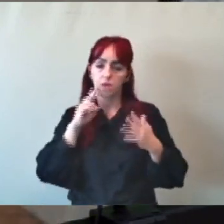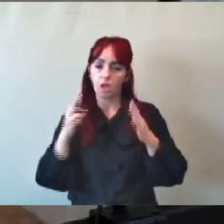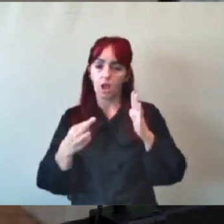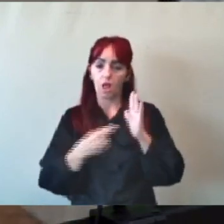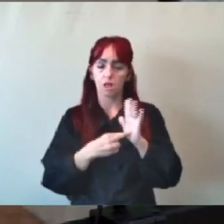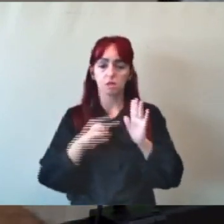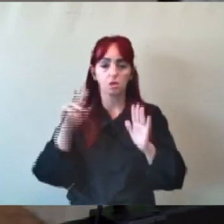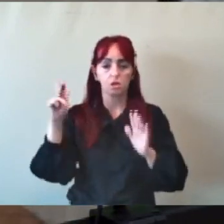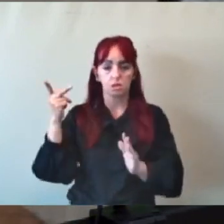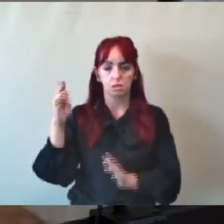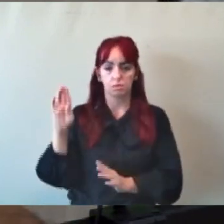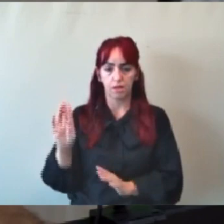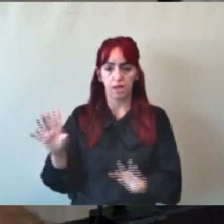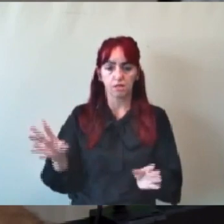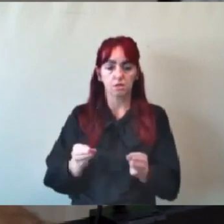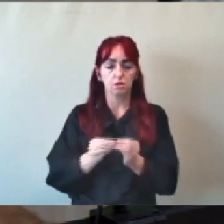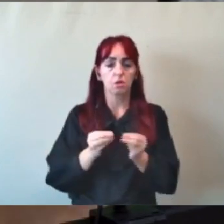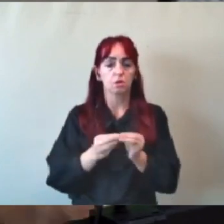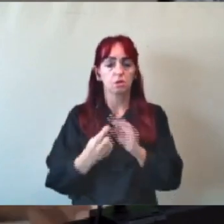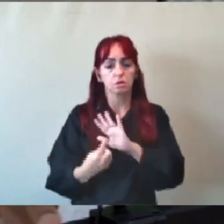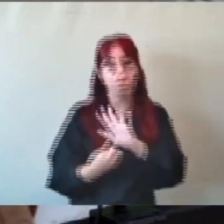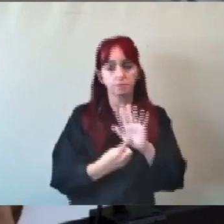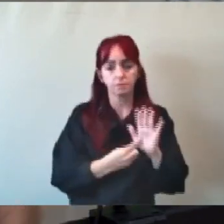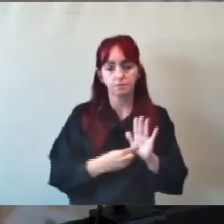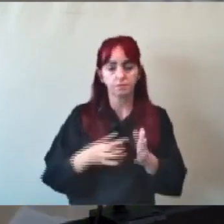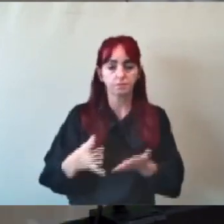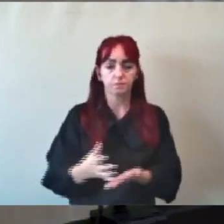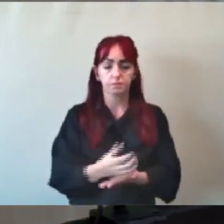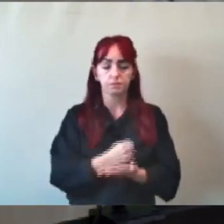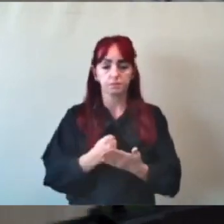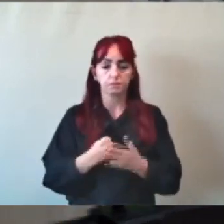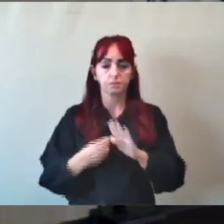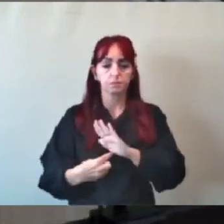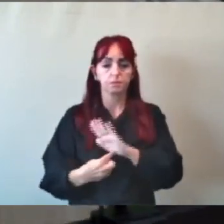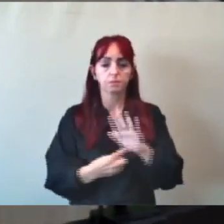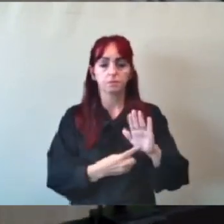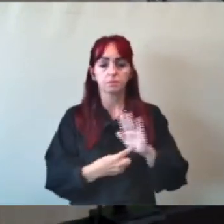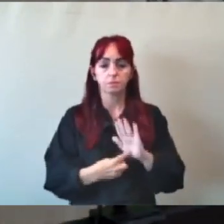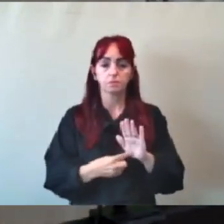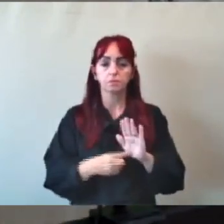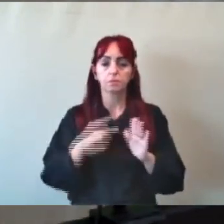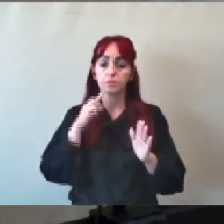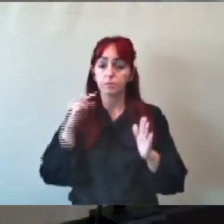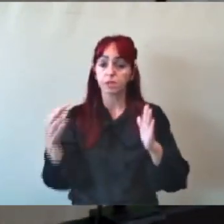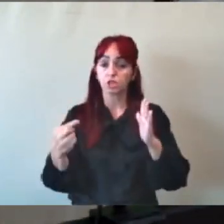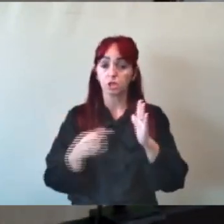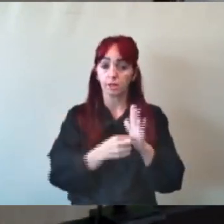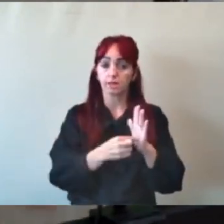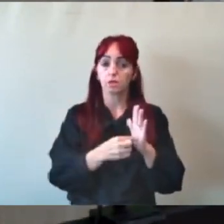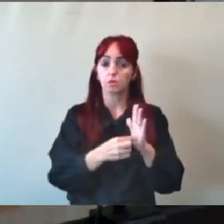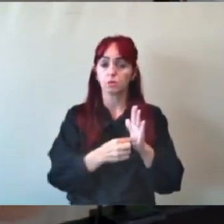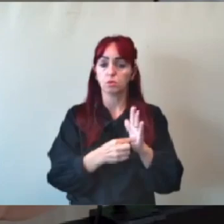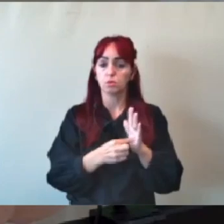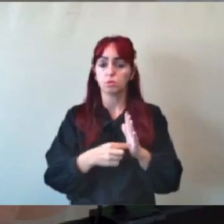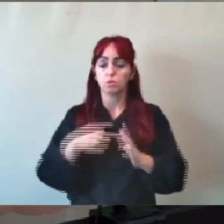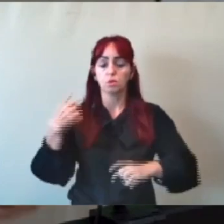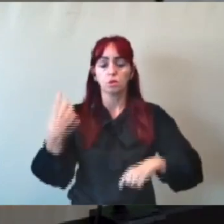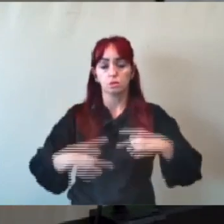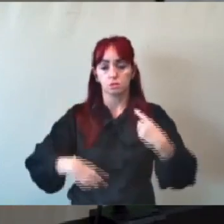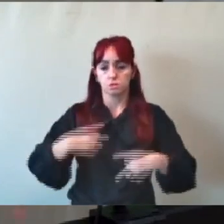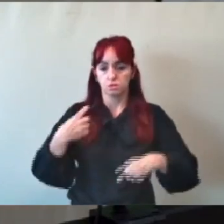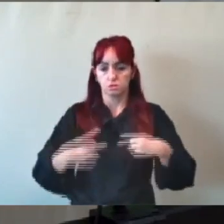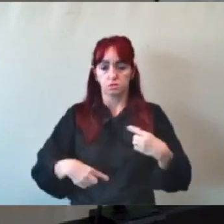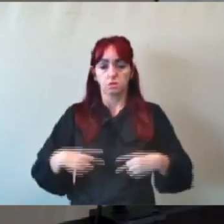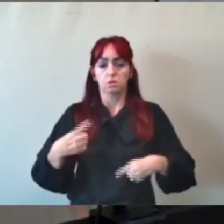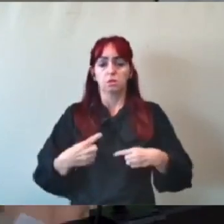do parecer pelo acolhimento com a apresentação de uma indicação. Em discussão, só discutir, né?